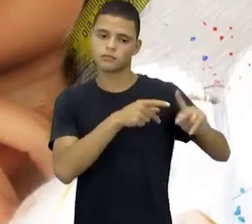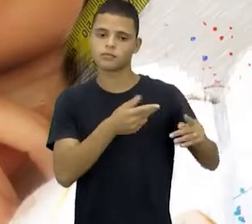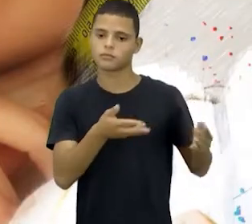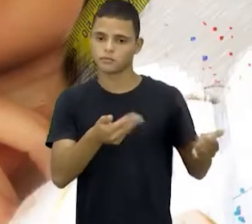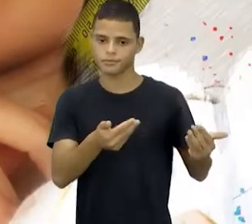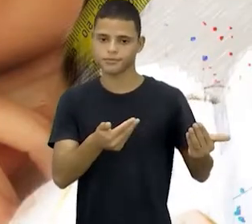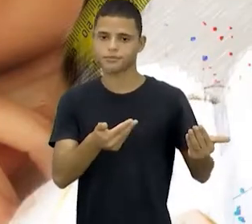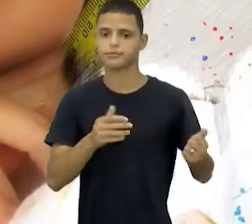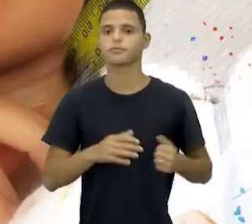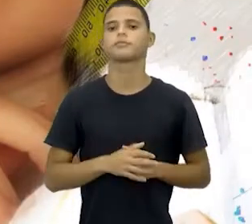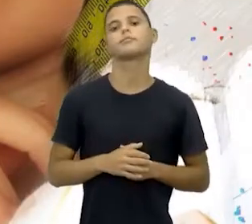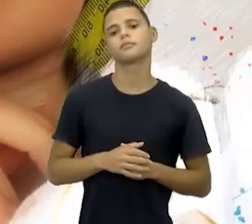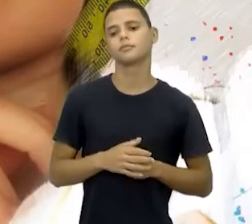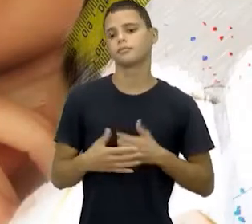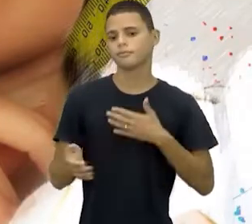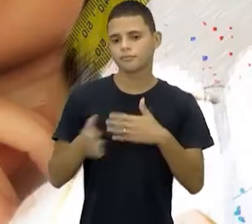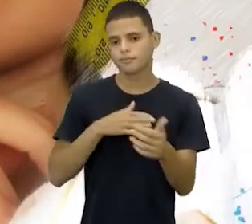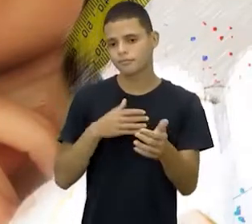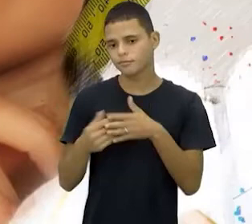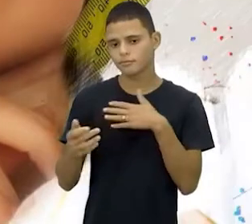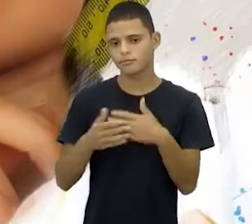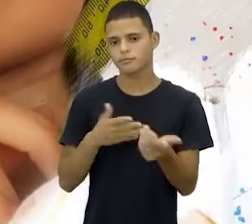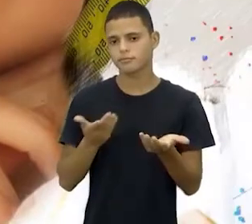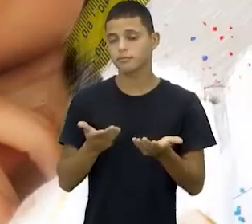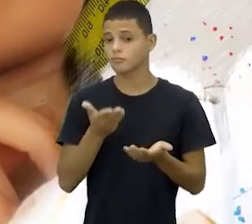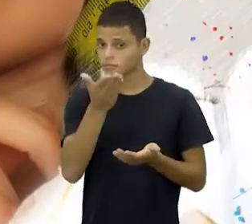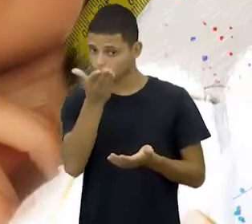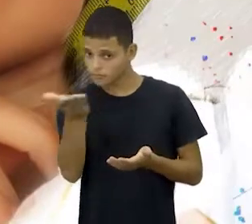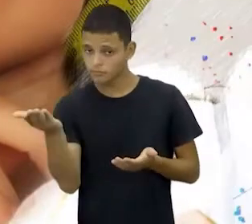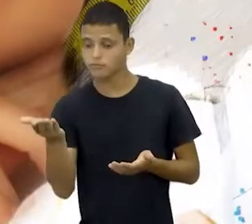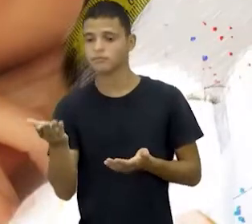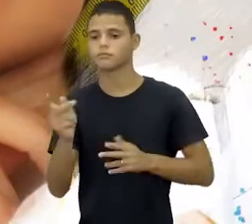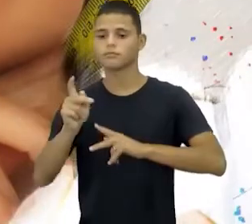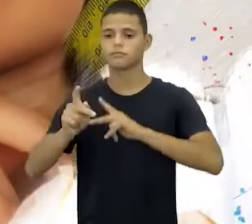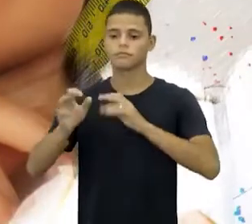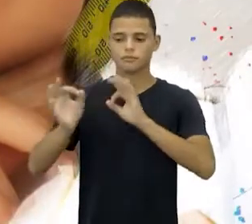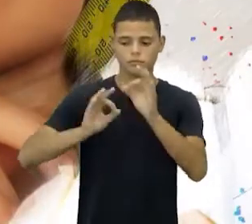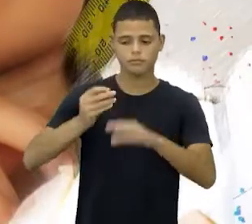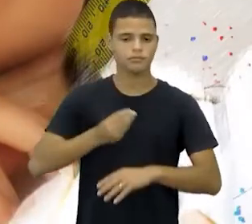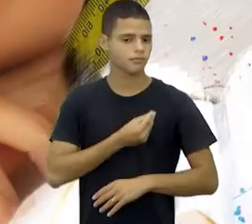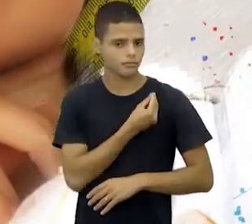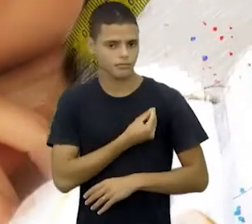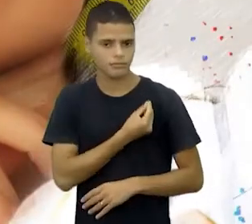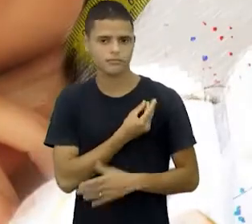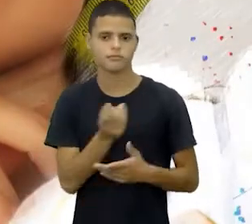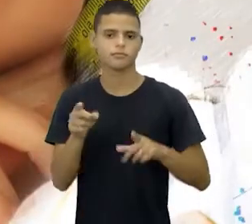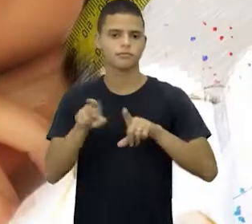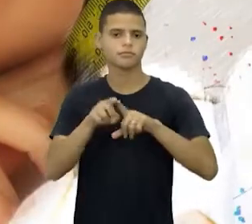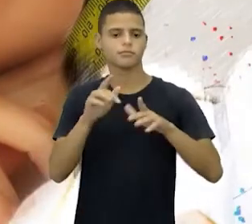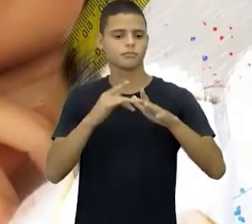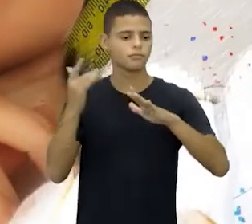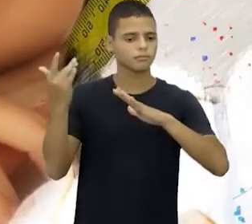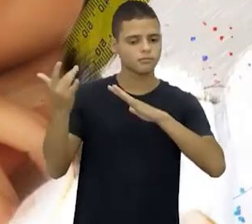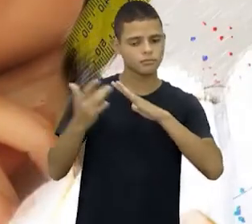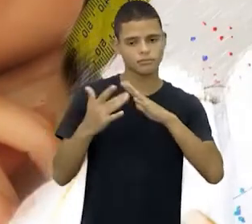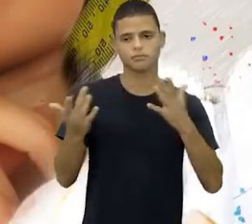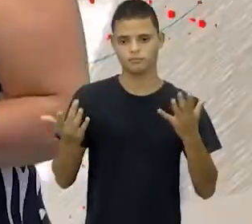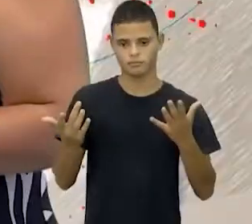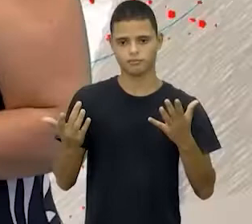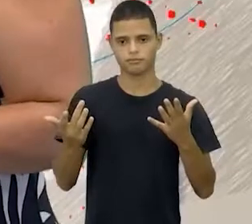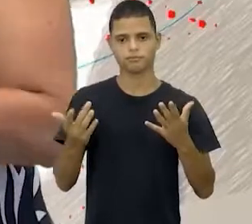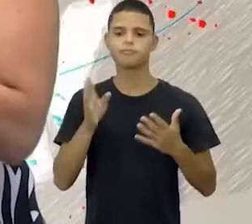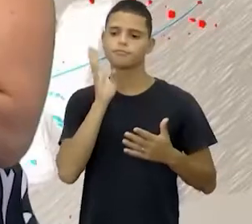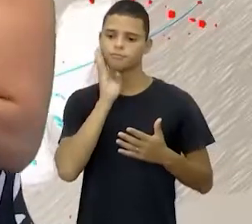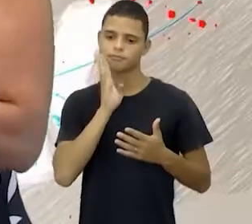ele vai dizer isso. Independente do seu projeto de vida, como é que a rede social se relaciona com ela? Não é legal, Pro?